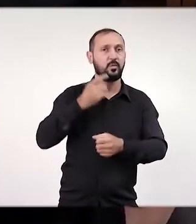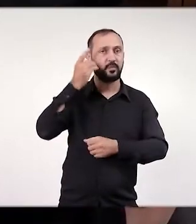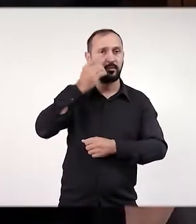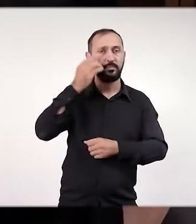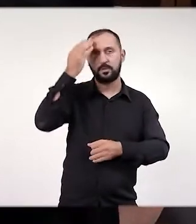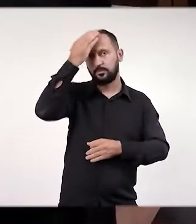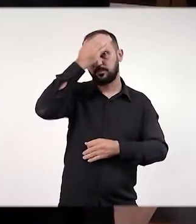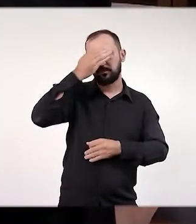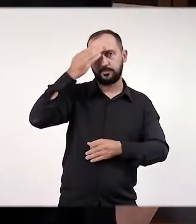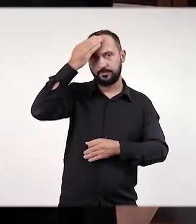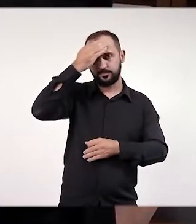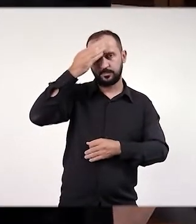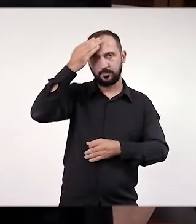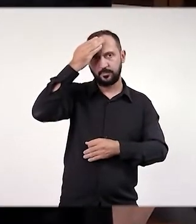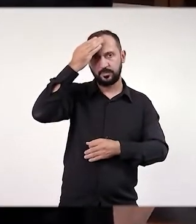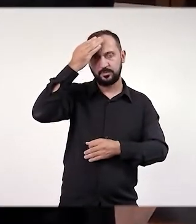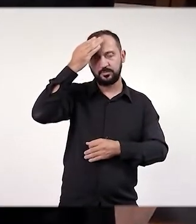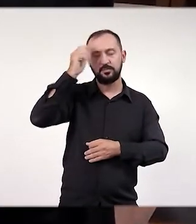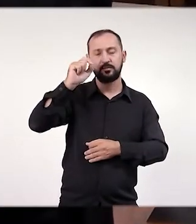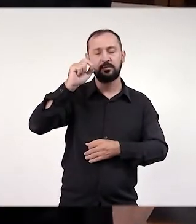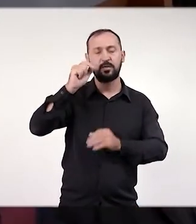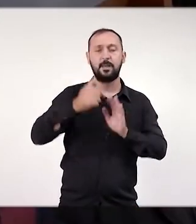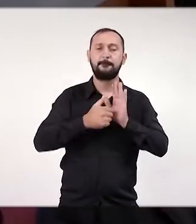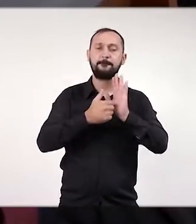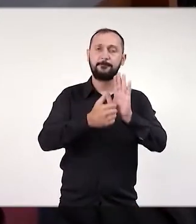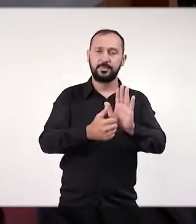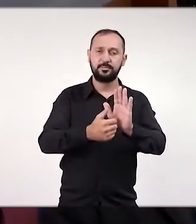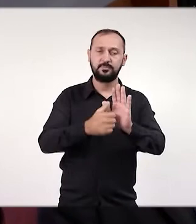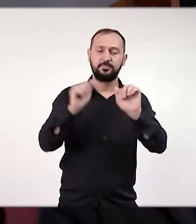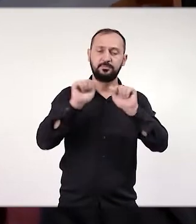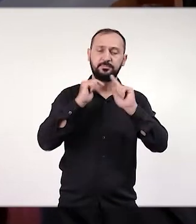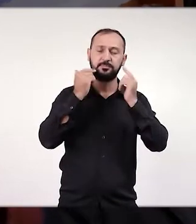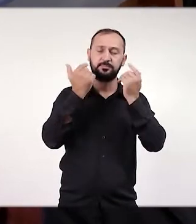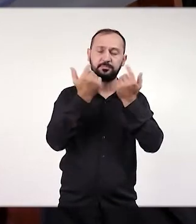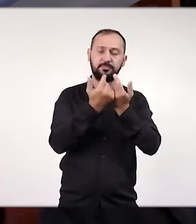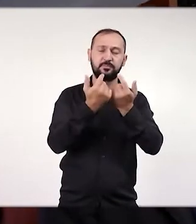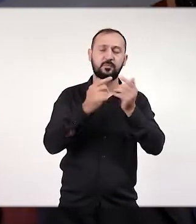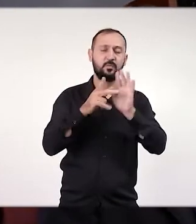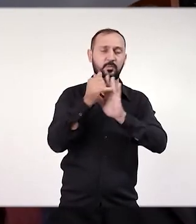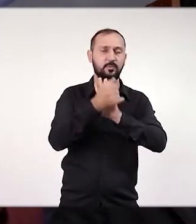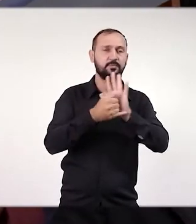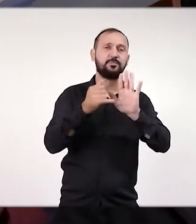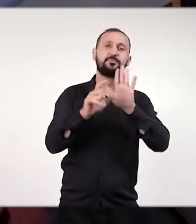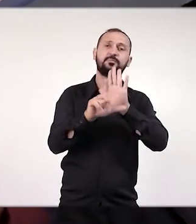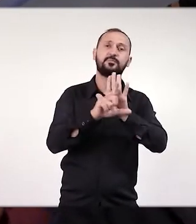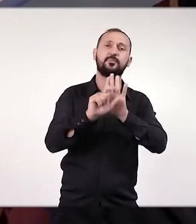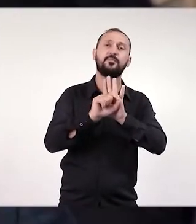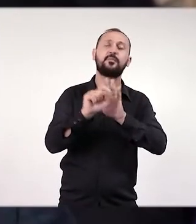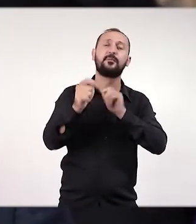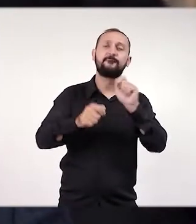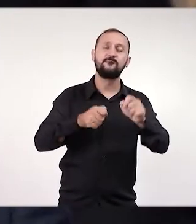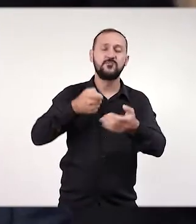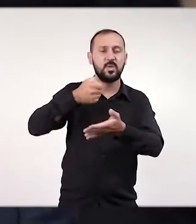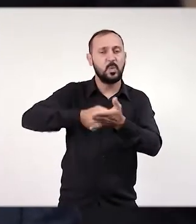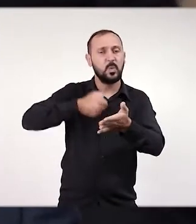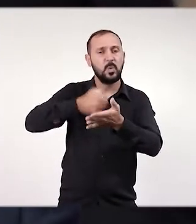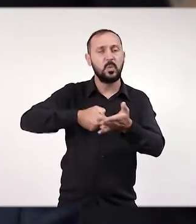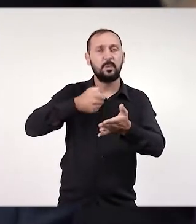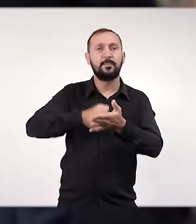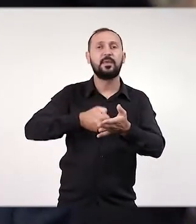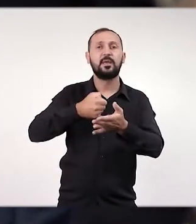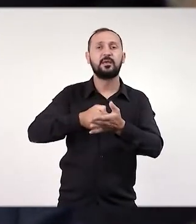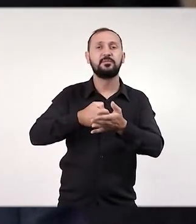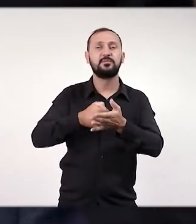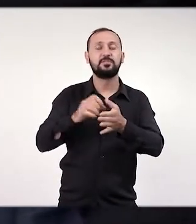o deputado Barbosinha, do Democratas, apresentou na Assembleia Legislativa projeto de lei que dispõe sobre